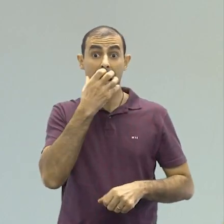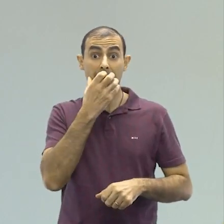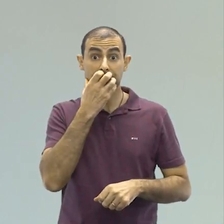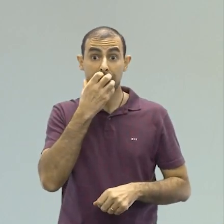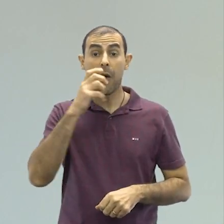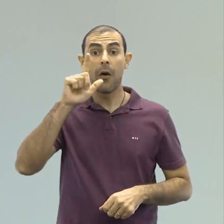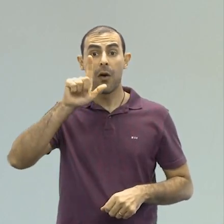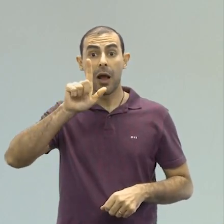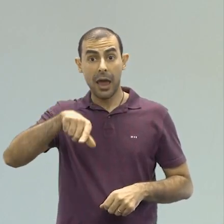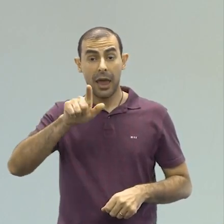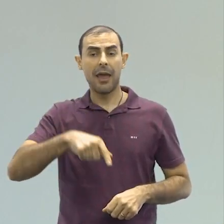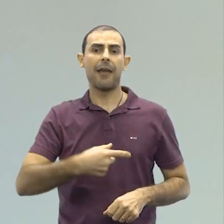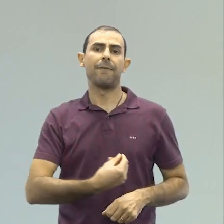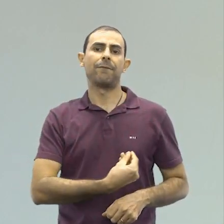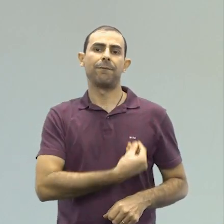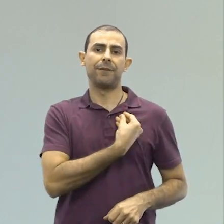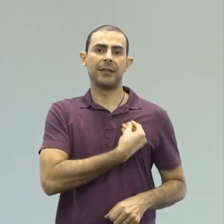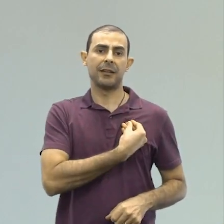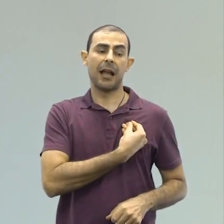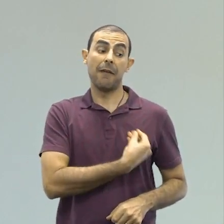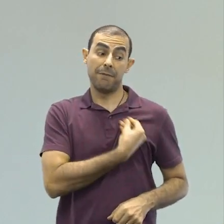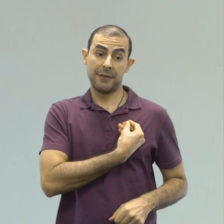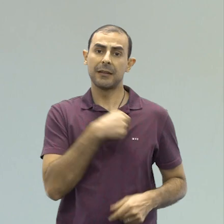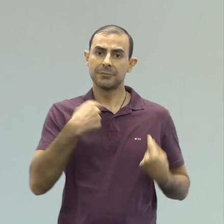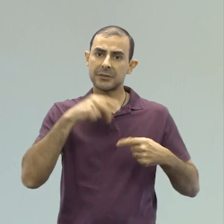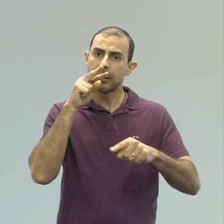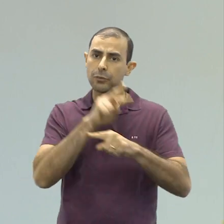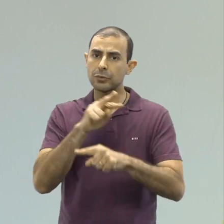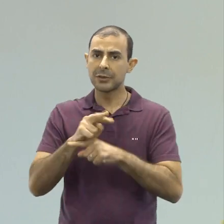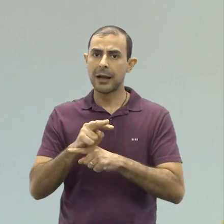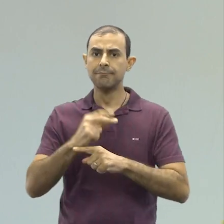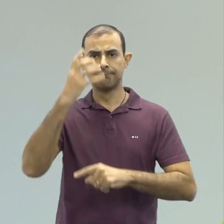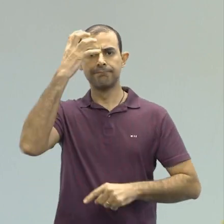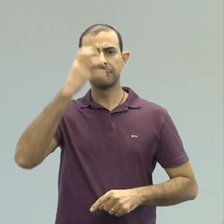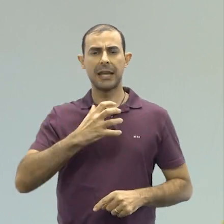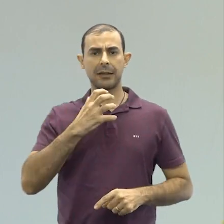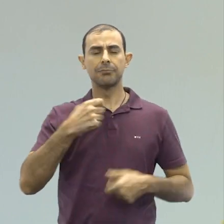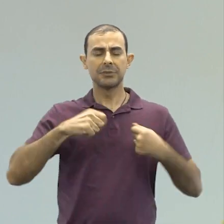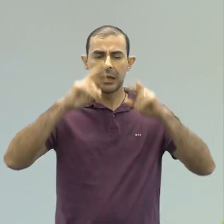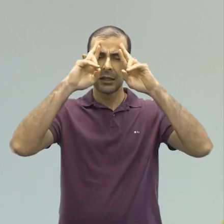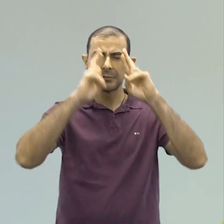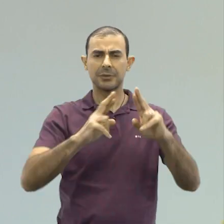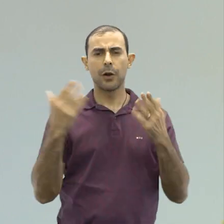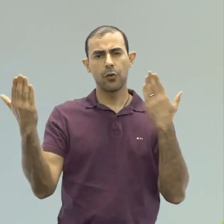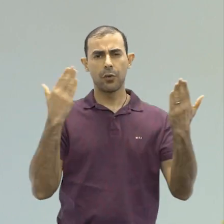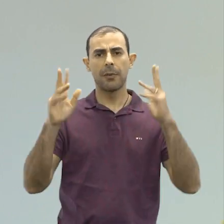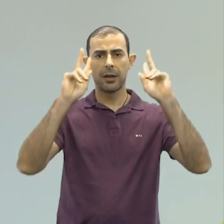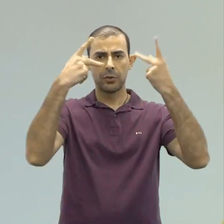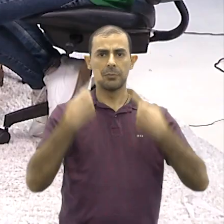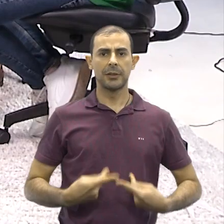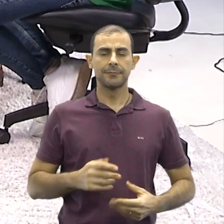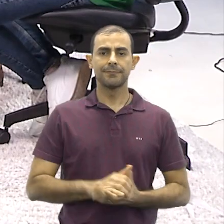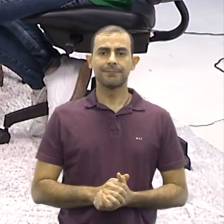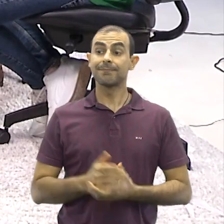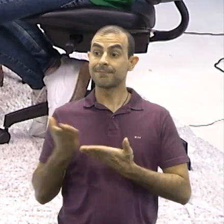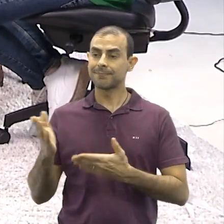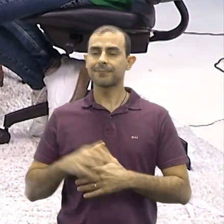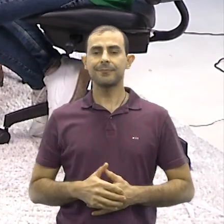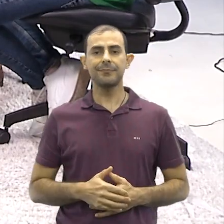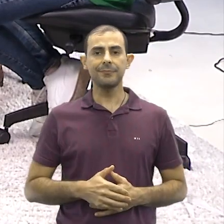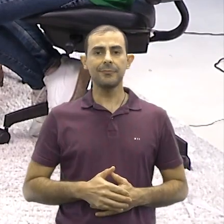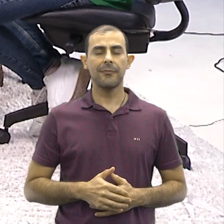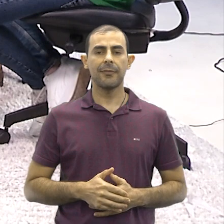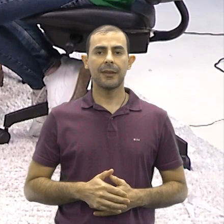Em dezembro, não dê animais de presente. Animais são coisas sérias e a gente tem que respeitar como se respeita um ser humano. Você, por